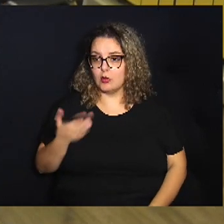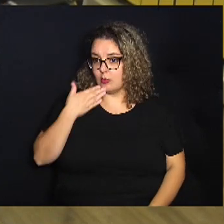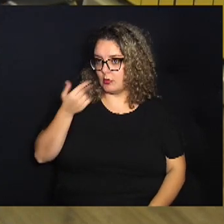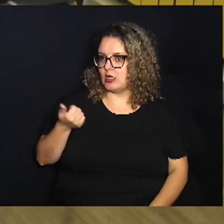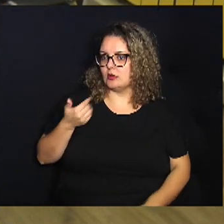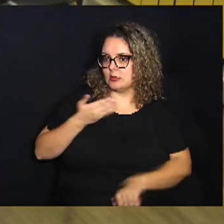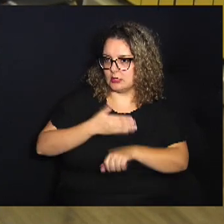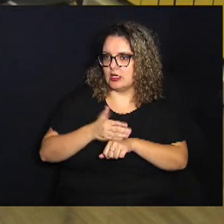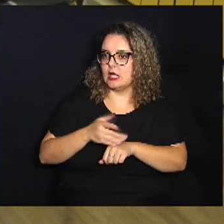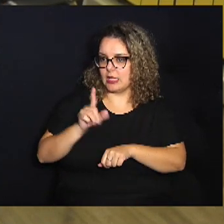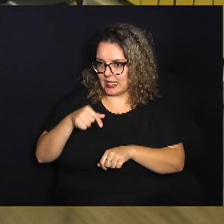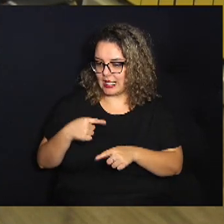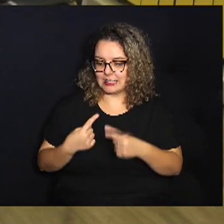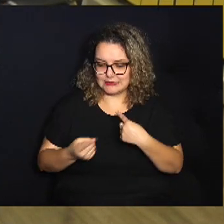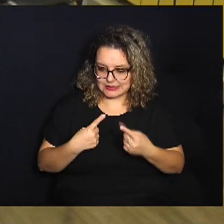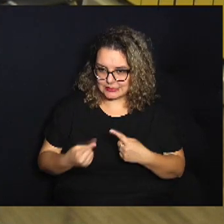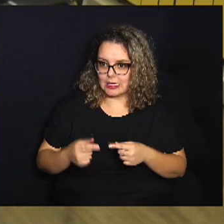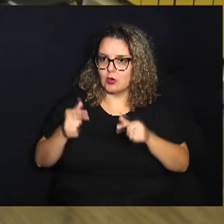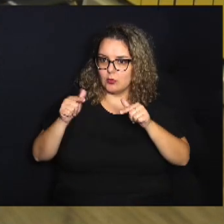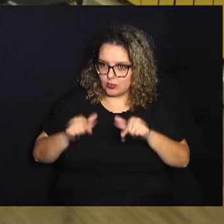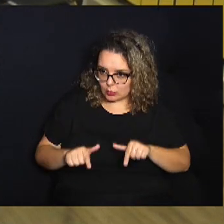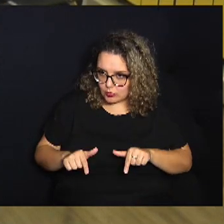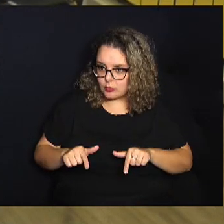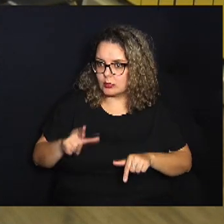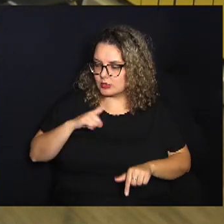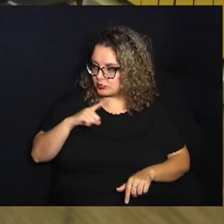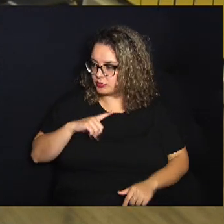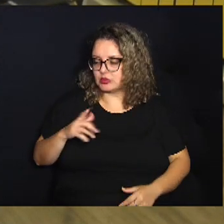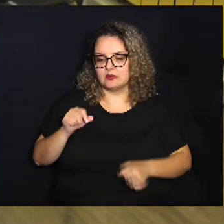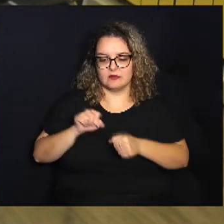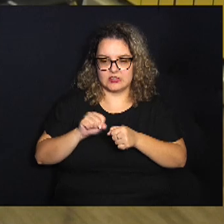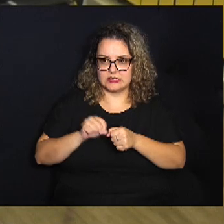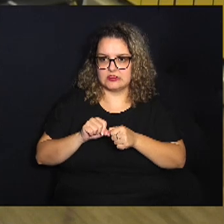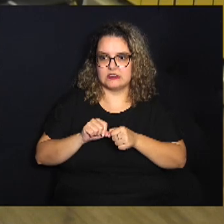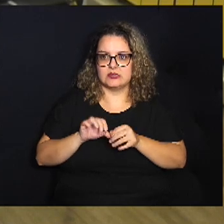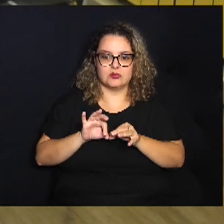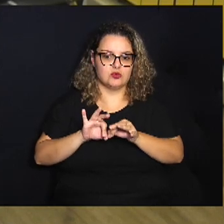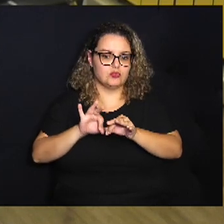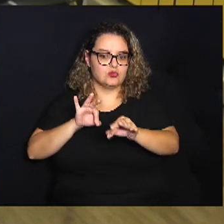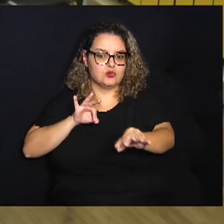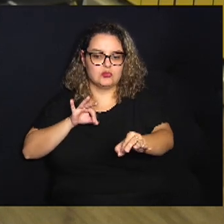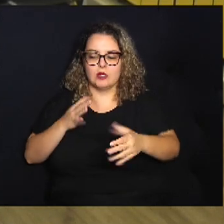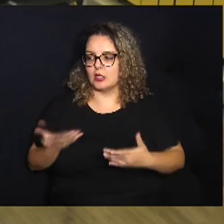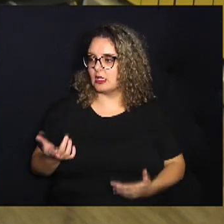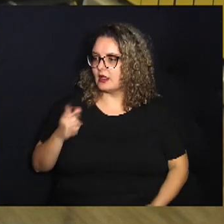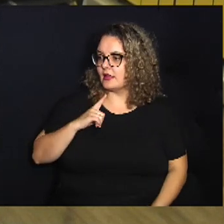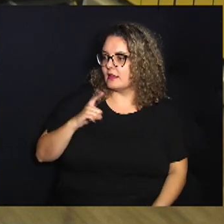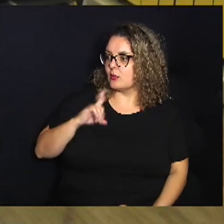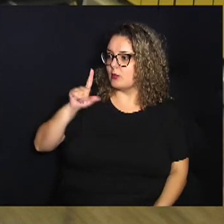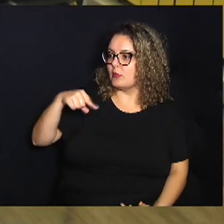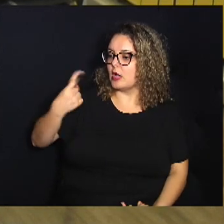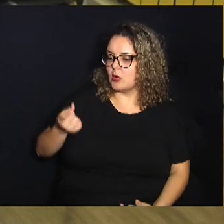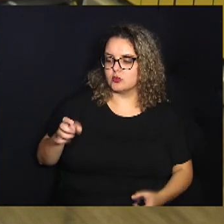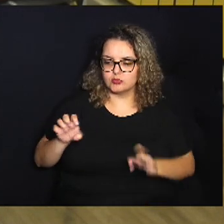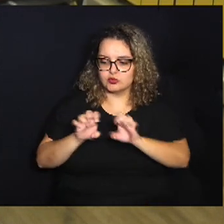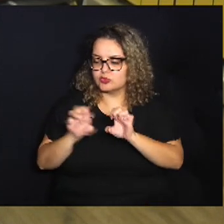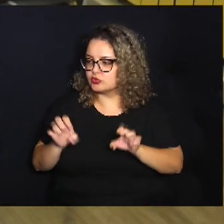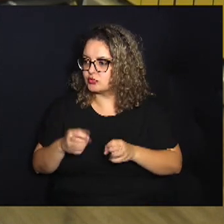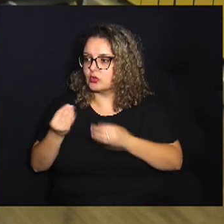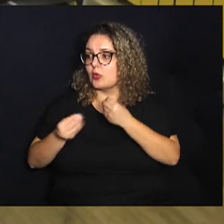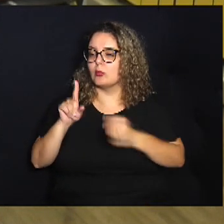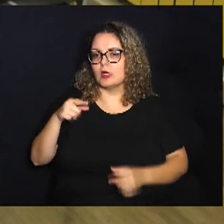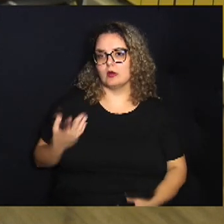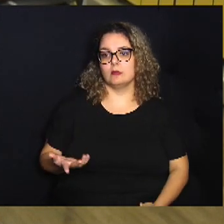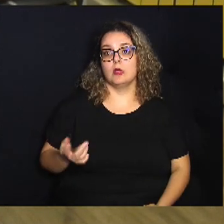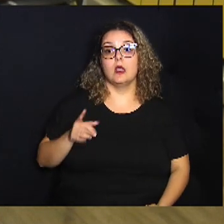é realmente em estradas? É o local que vocês têm para fazer grandes distâncias? Teria que ter uma outra estrutura para vocês?